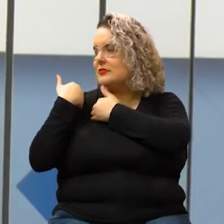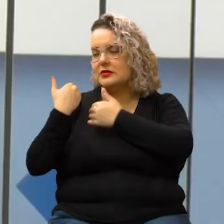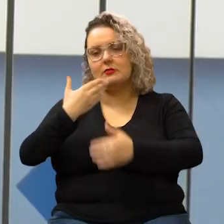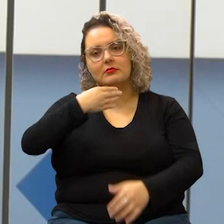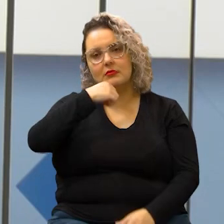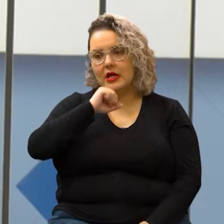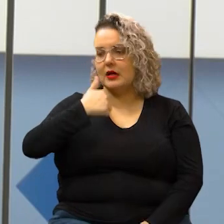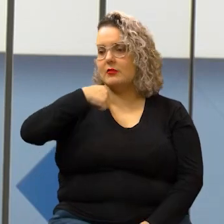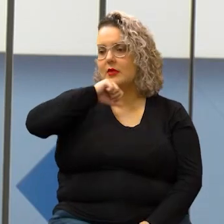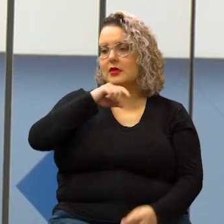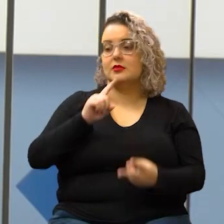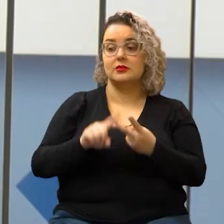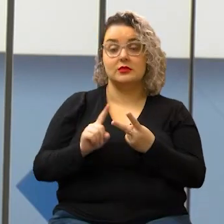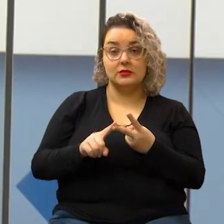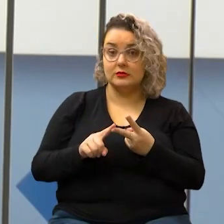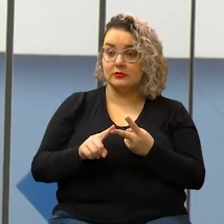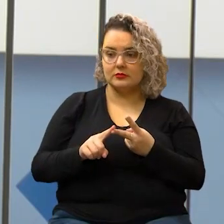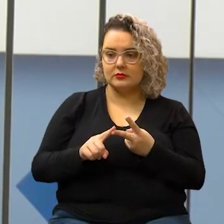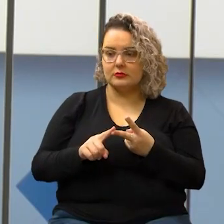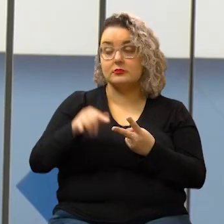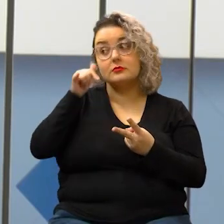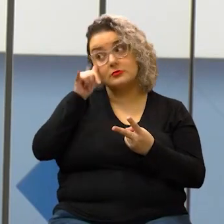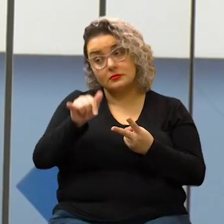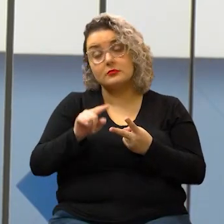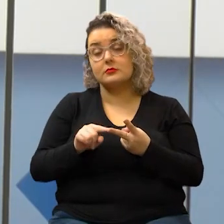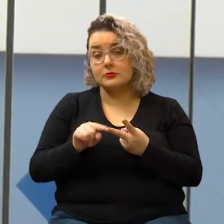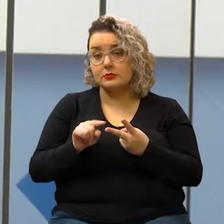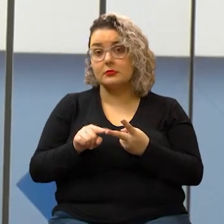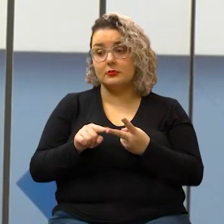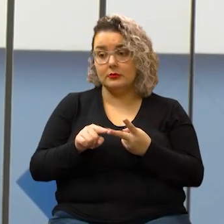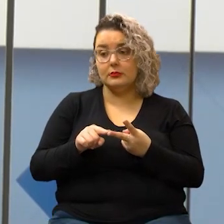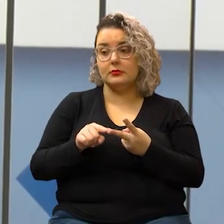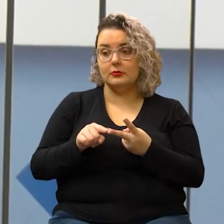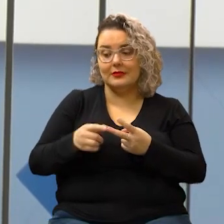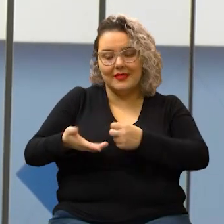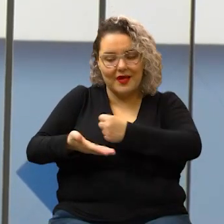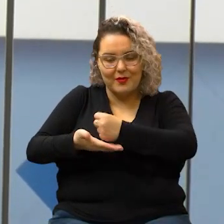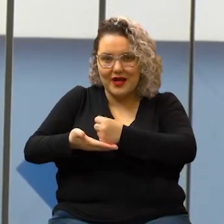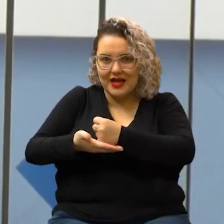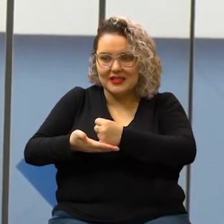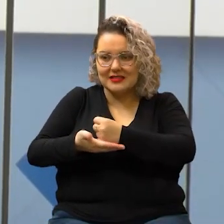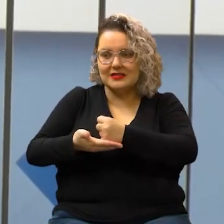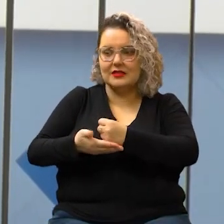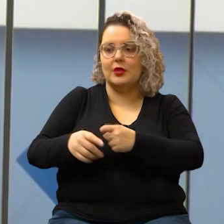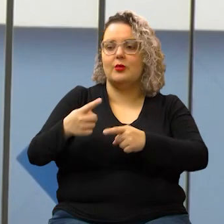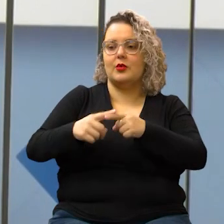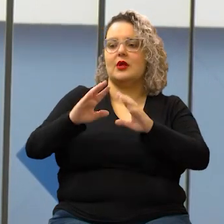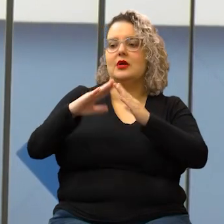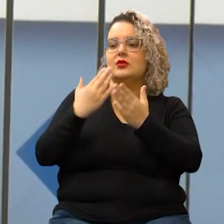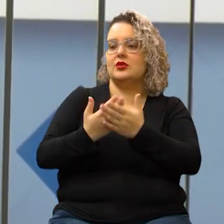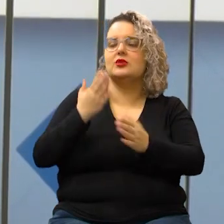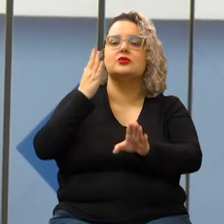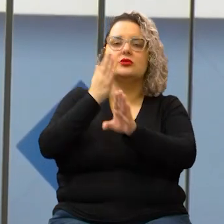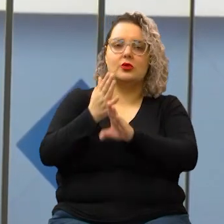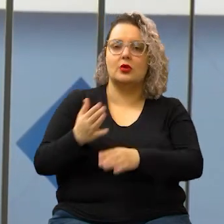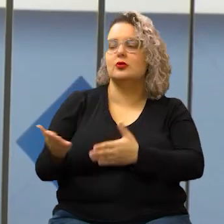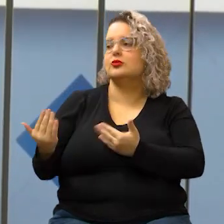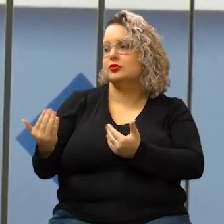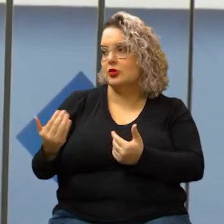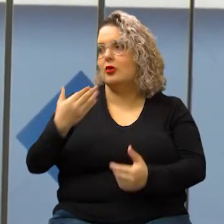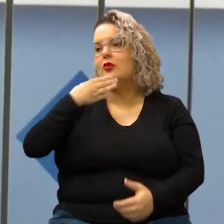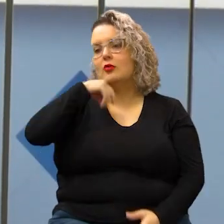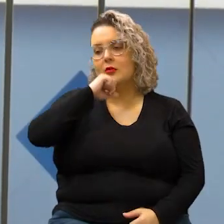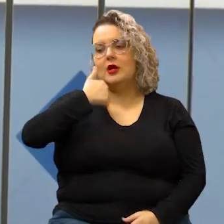pais. Segundo ponto, a prevenção, pegando ali na raiz, que a escola é o local onde você encontra o jovem e os